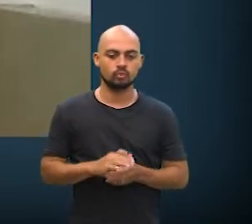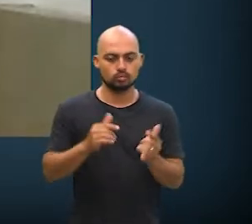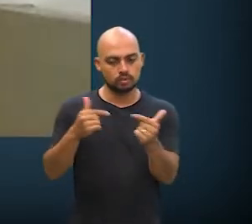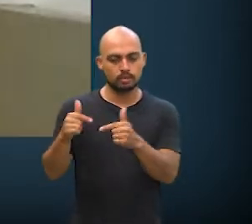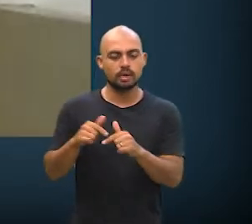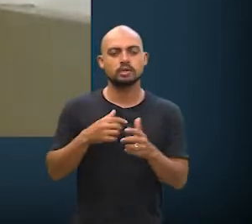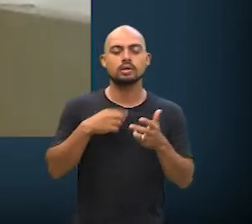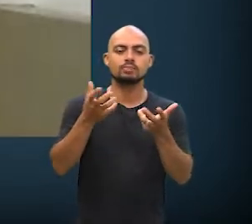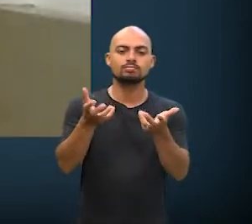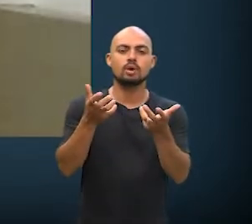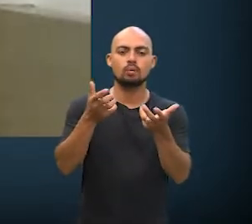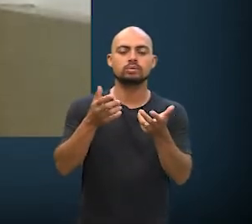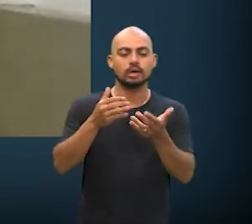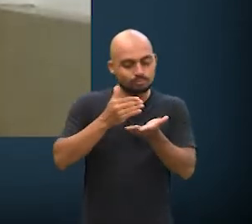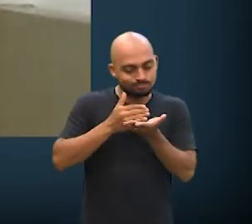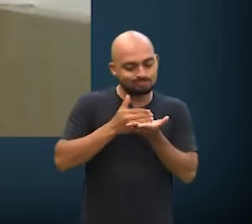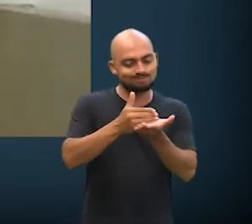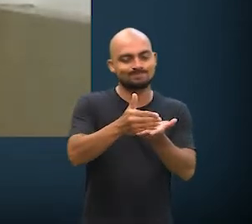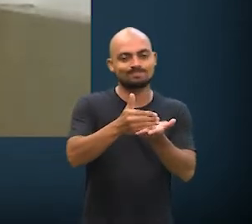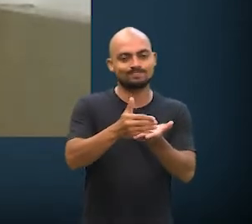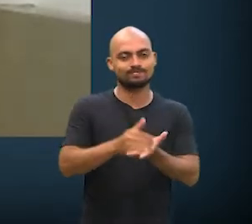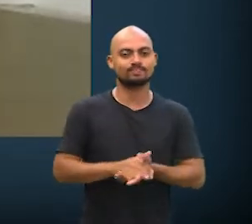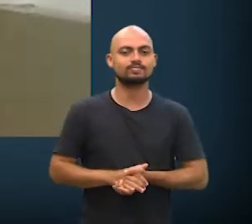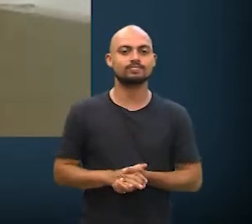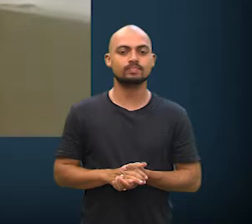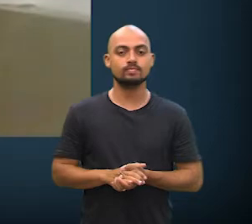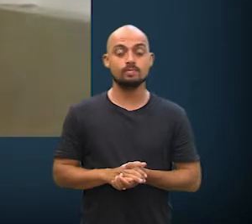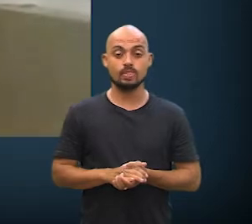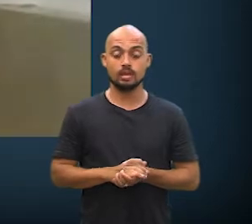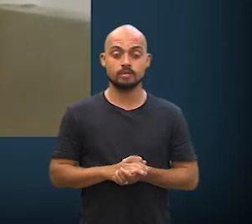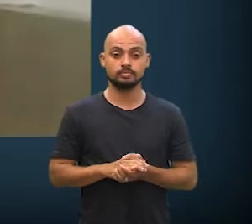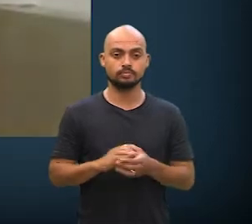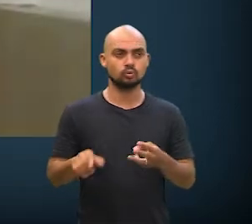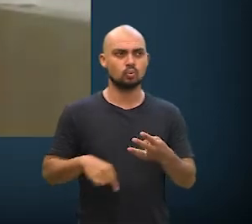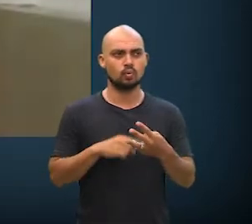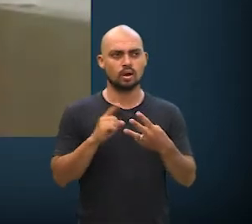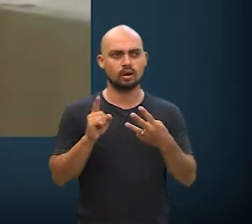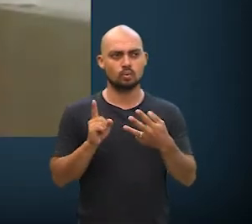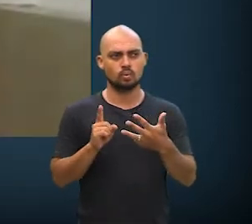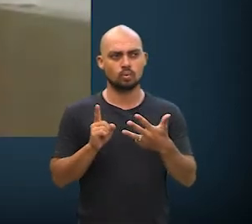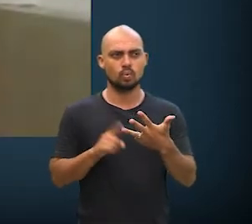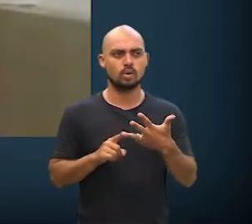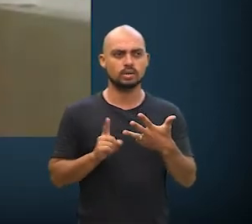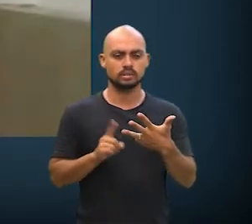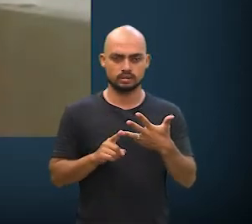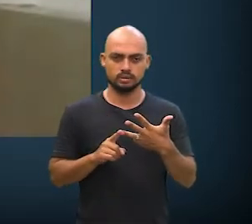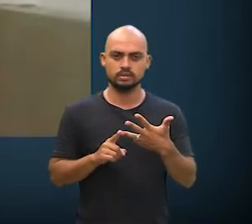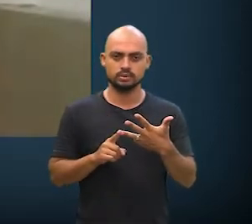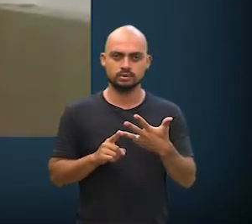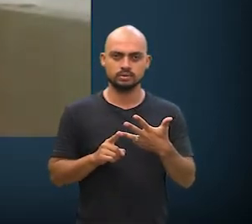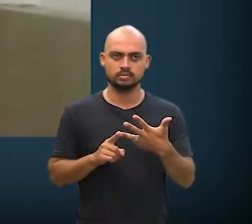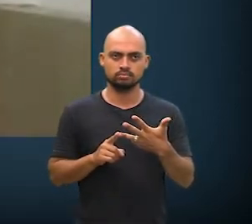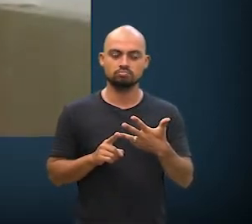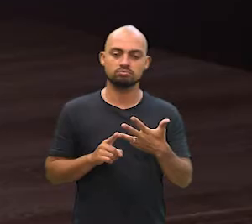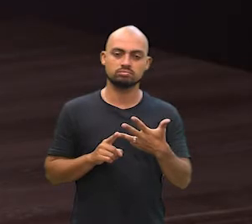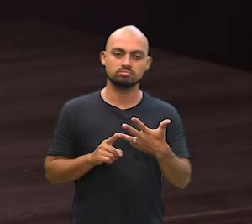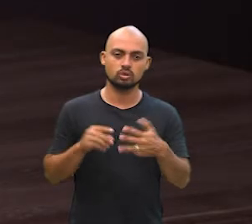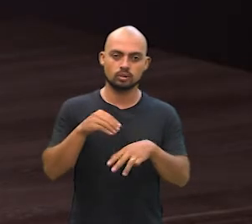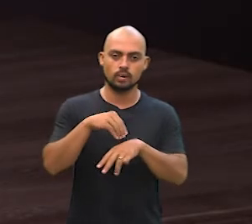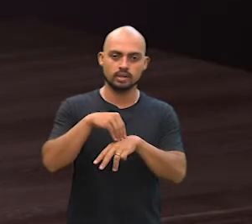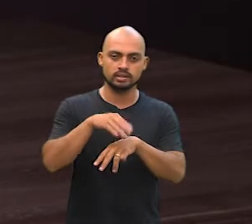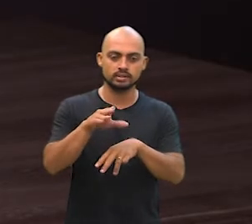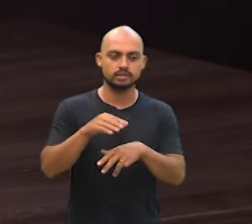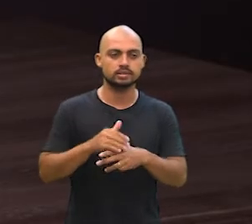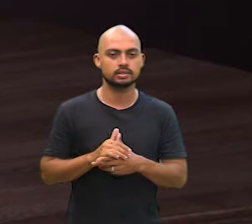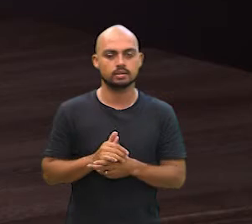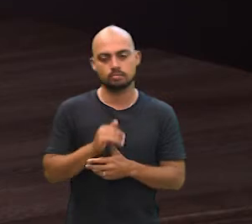estou querendo pôr a mão, né? Na sequência, a minha sugestão, né? E a gente,